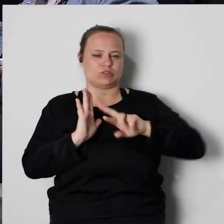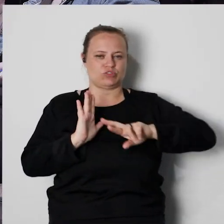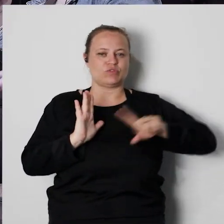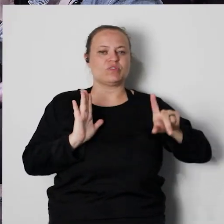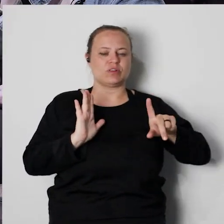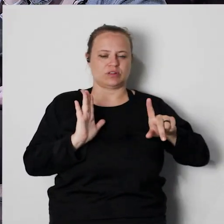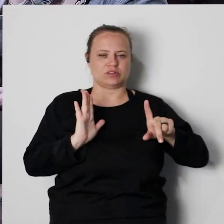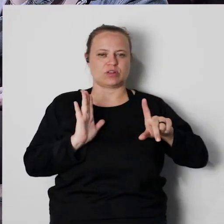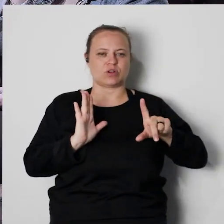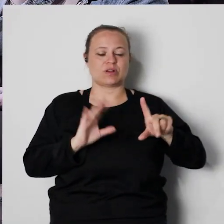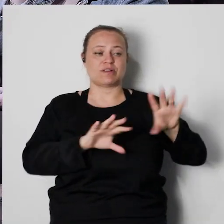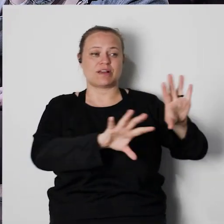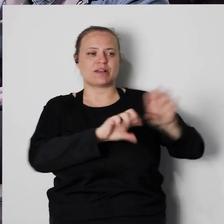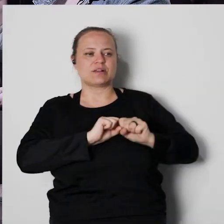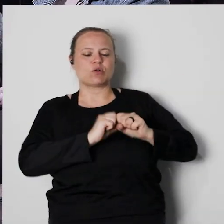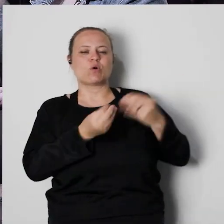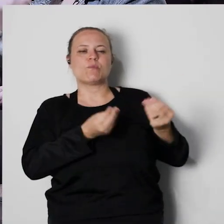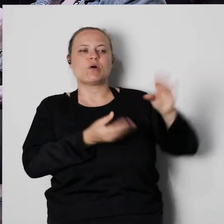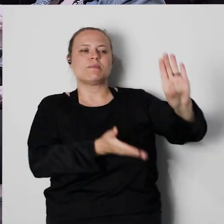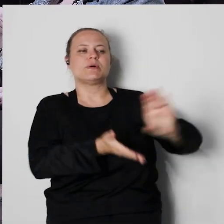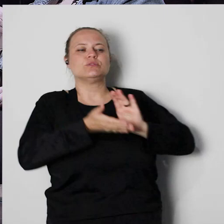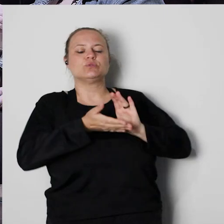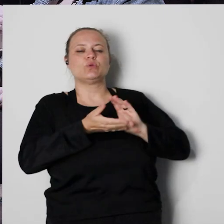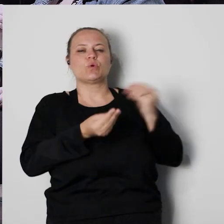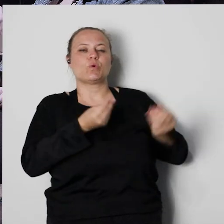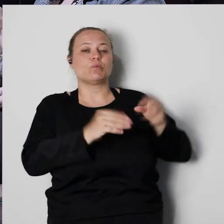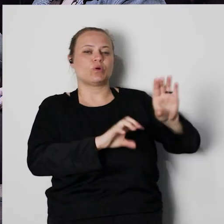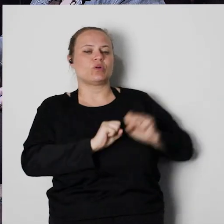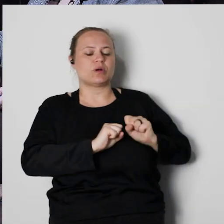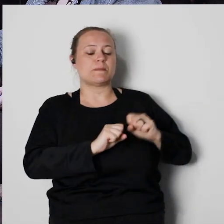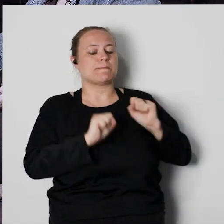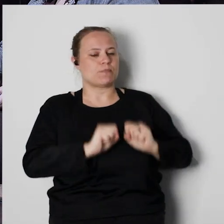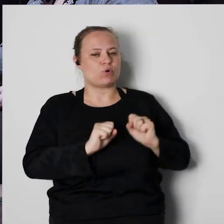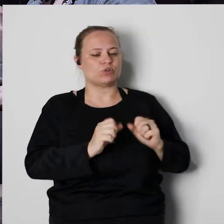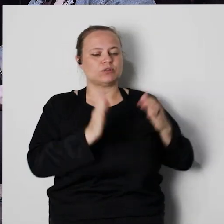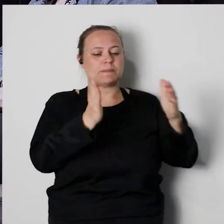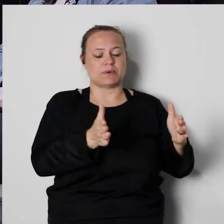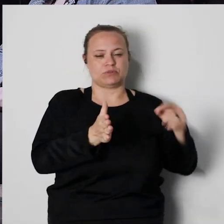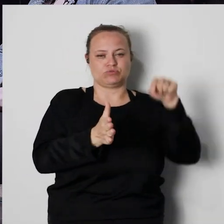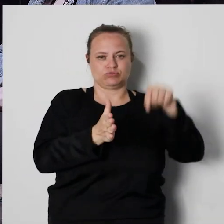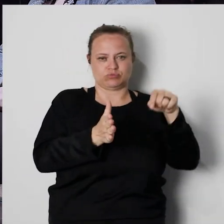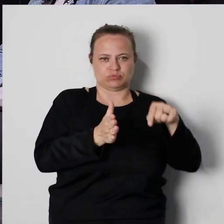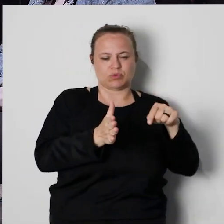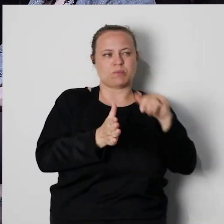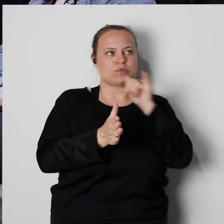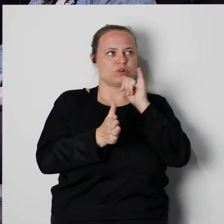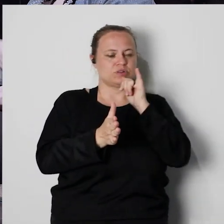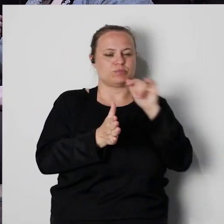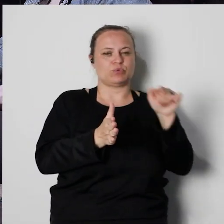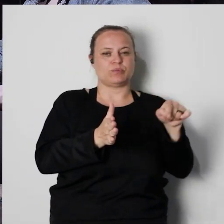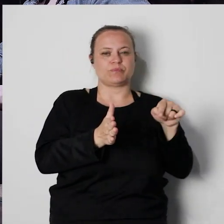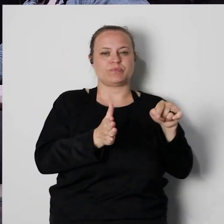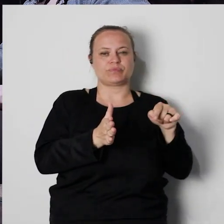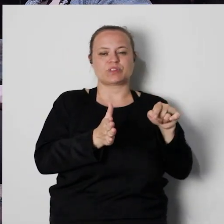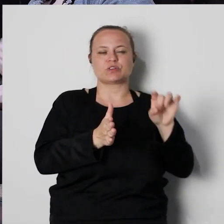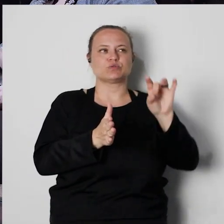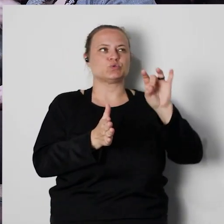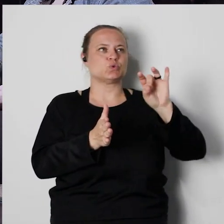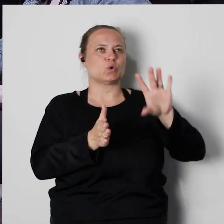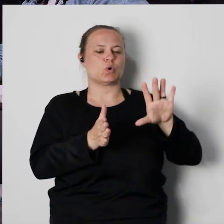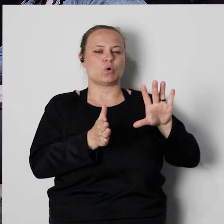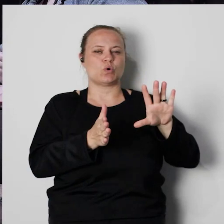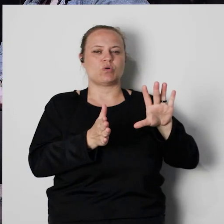seara, a Audir, ela teve um formato diferente de comprovação